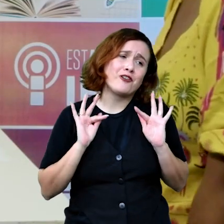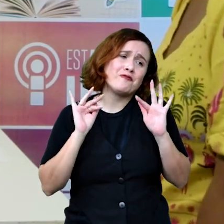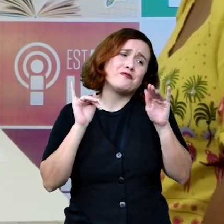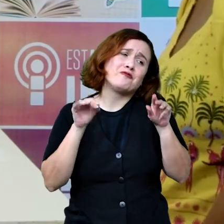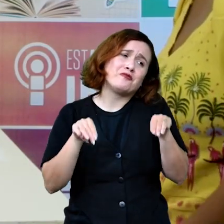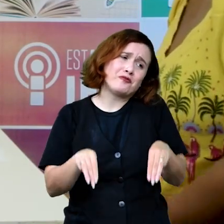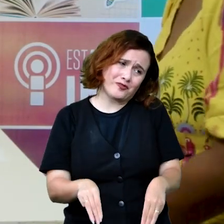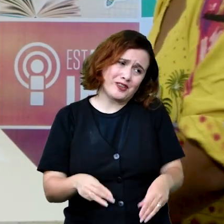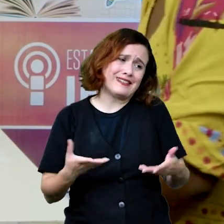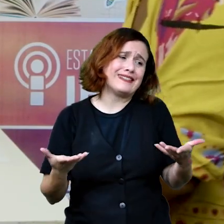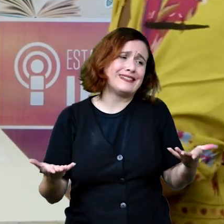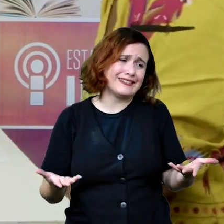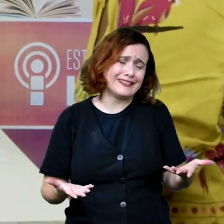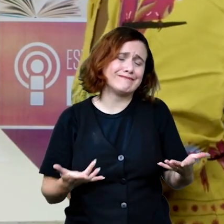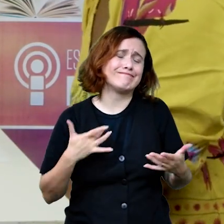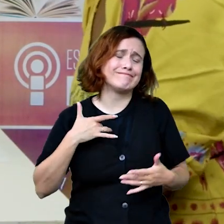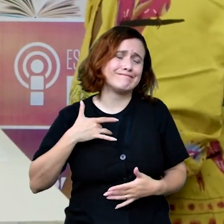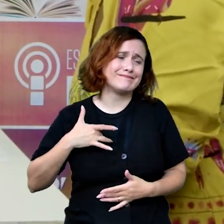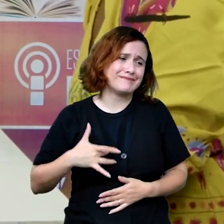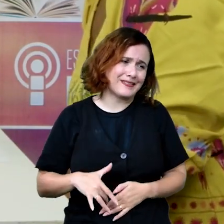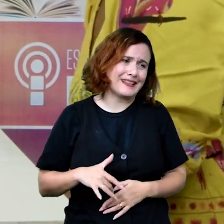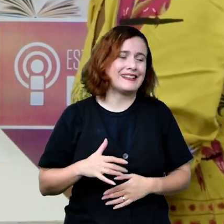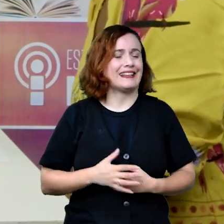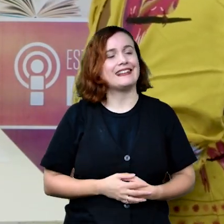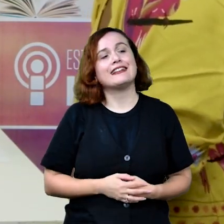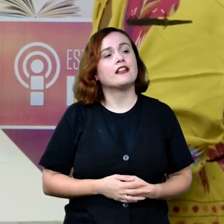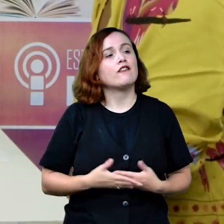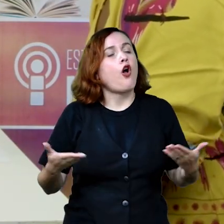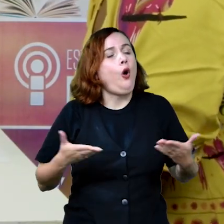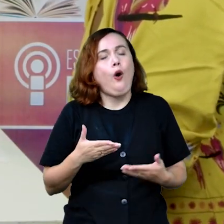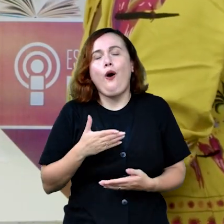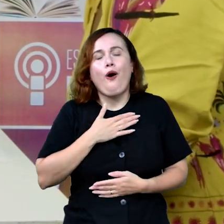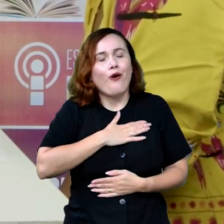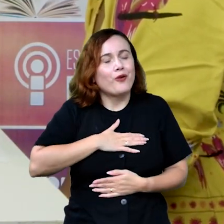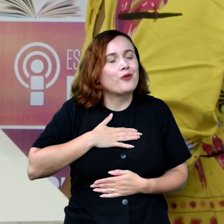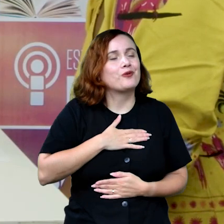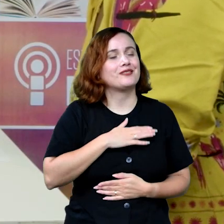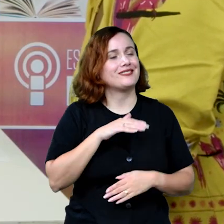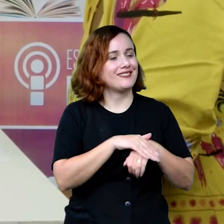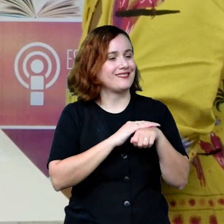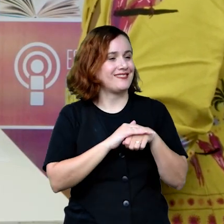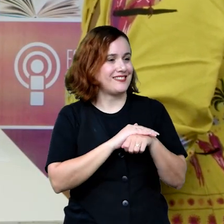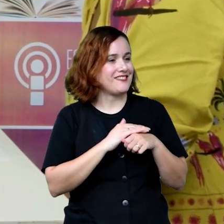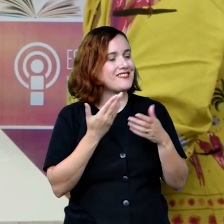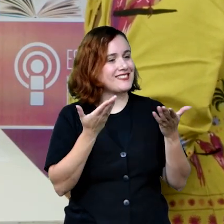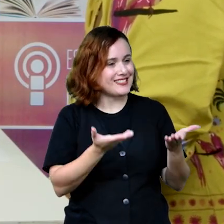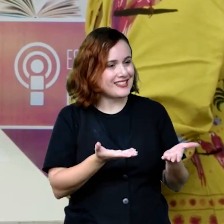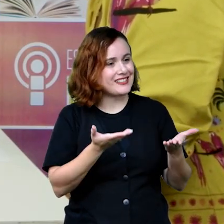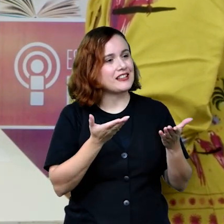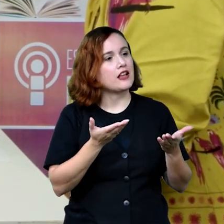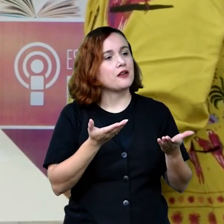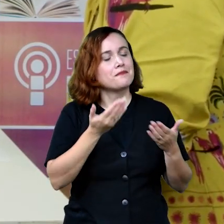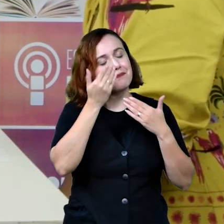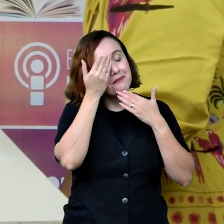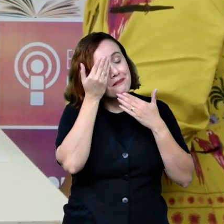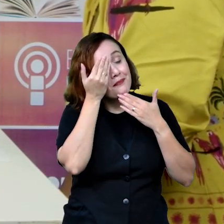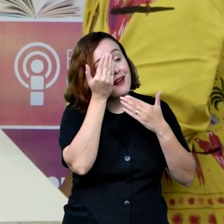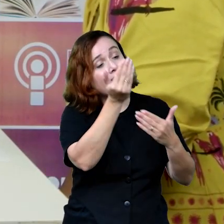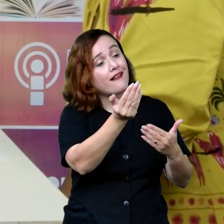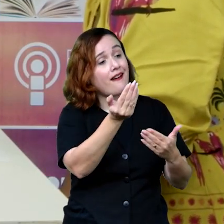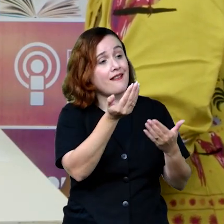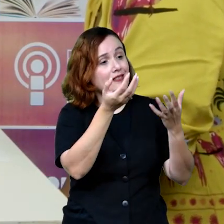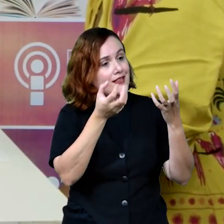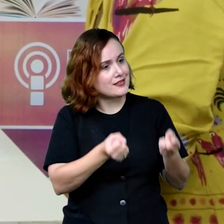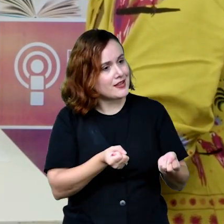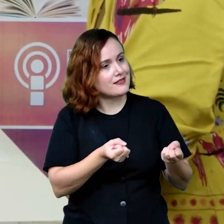Então, infelizmente, vamos encaminhar para o encerramento. Foi ótimo conversar com você. Queria te agradecer por ter aceitado o